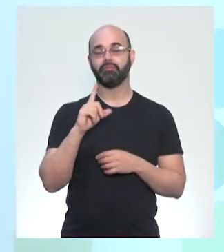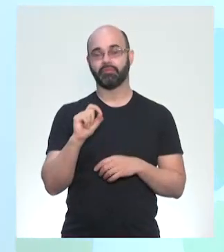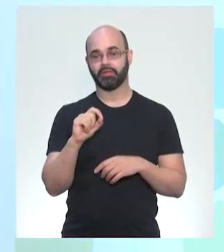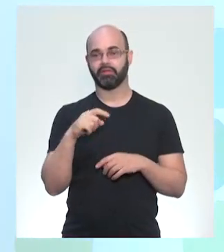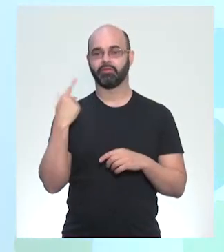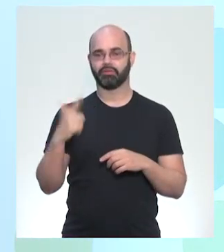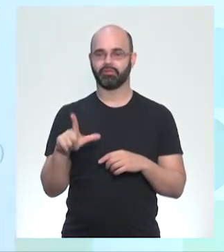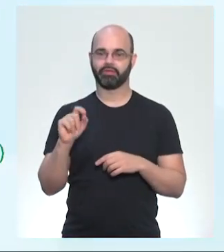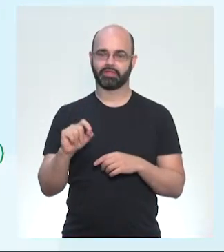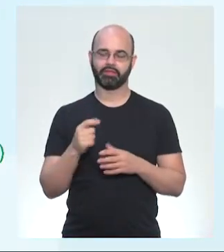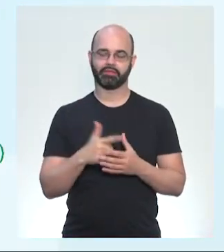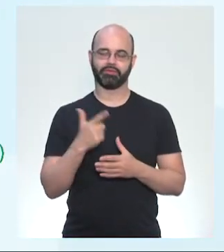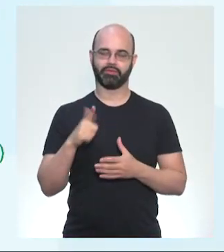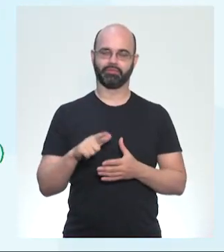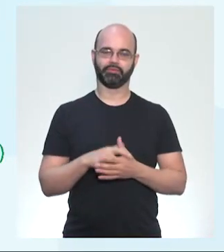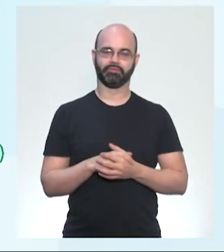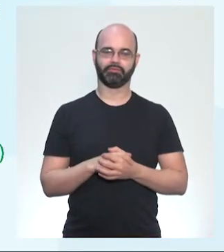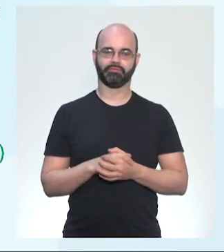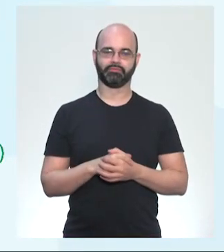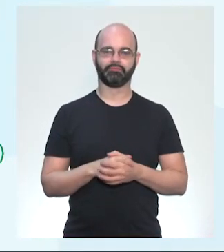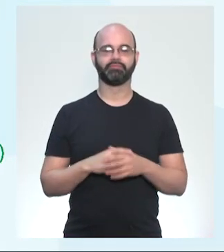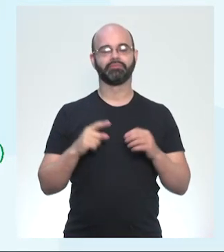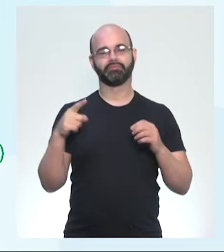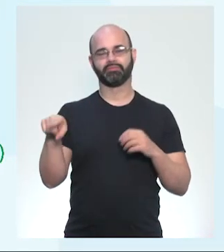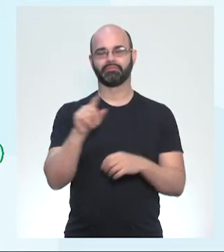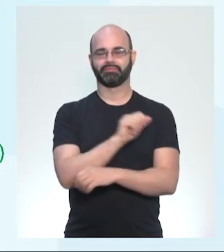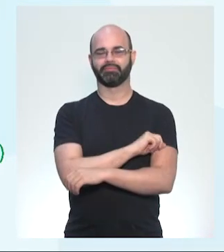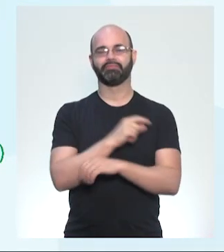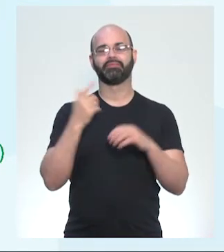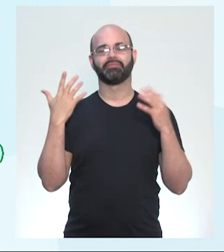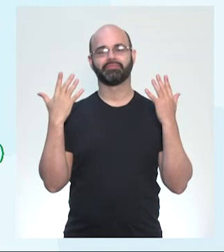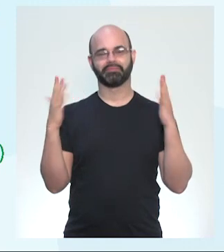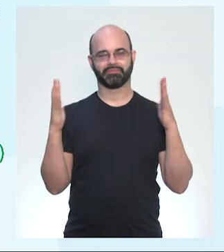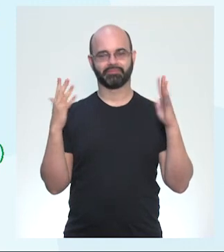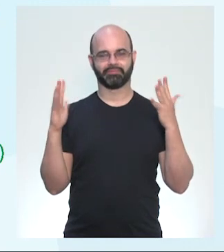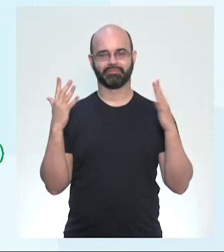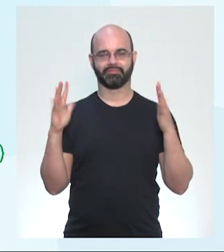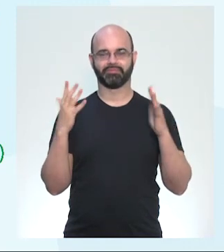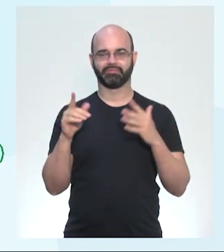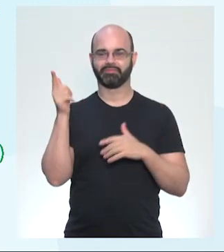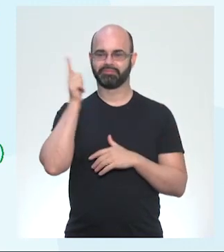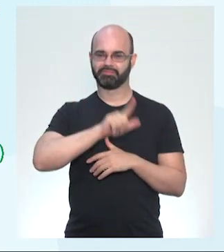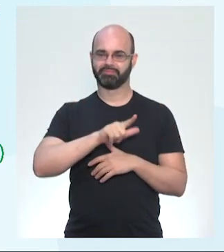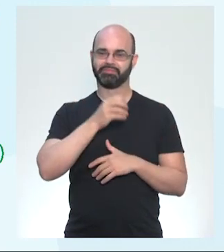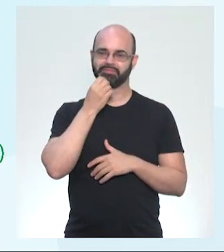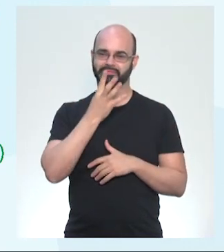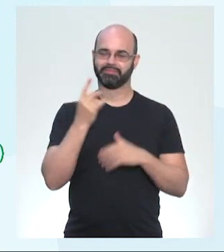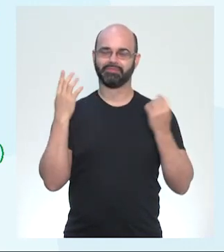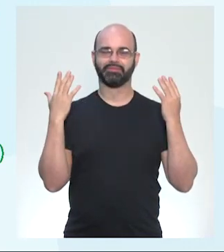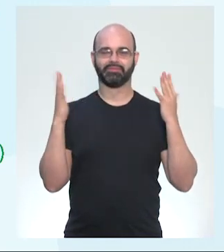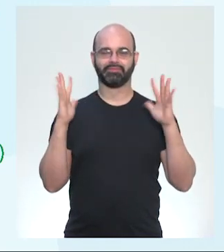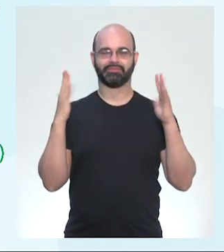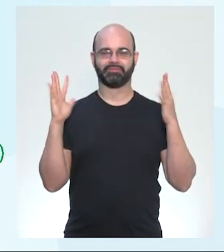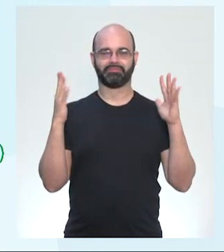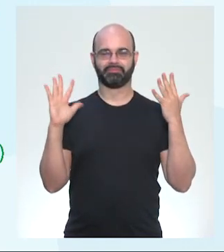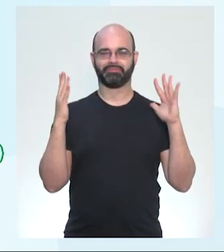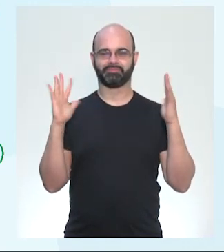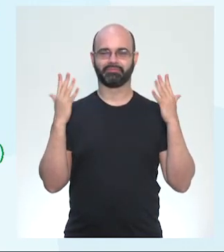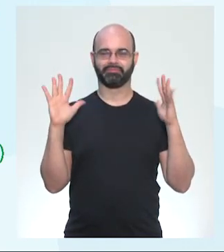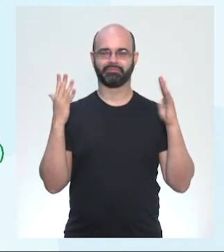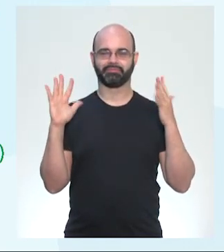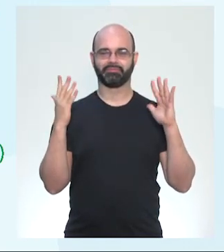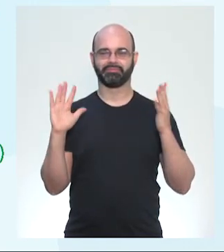vez, tá certo? Então, aplausos para os nossos aluninhos que acertaram aí. Legal, Vivi. Boa. Muito